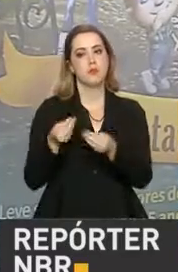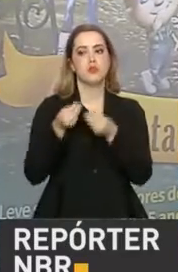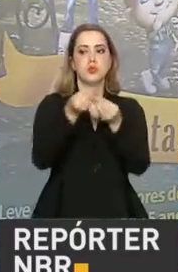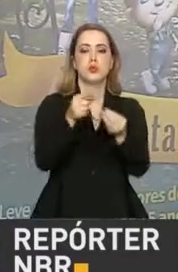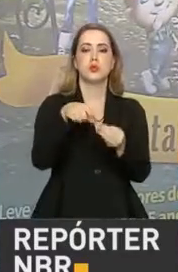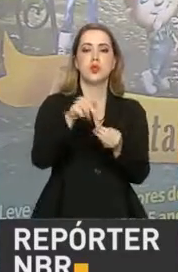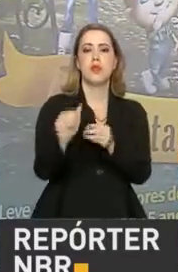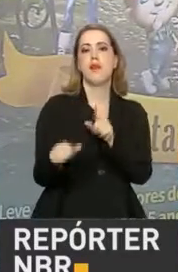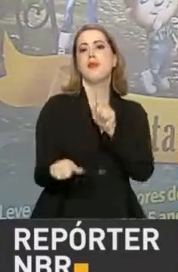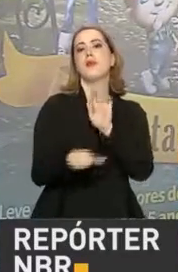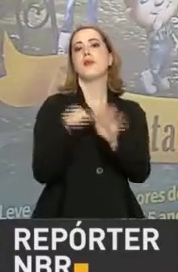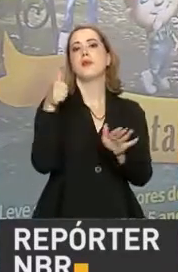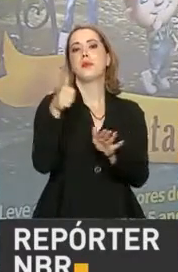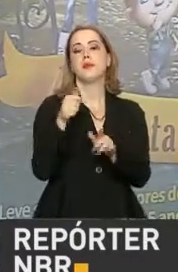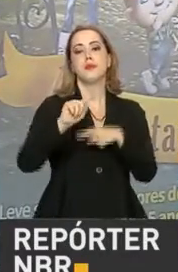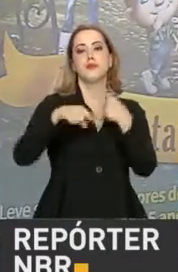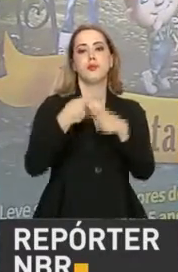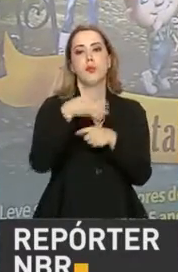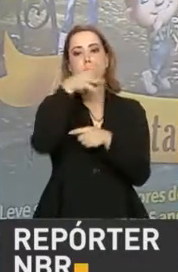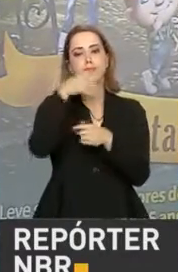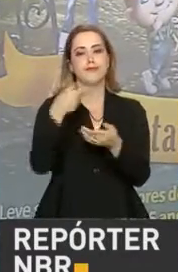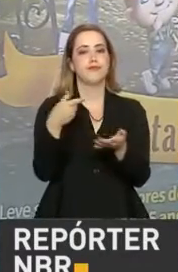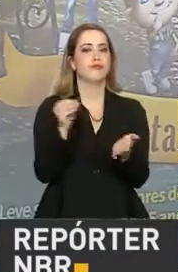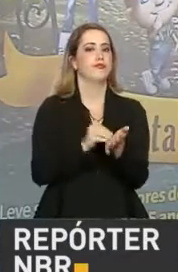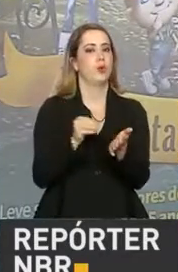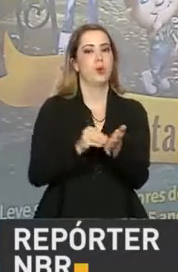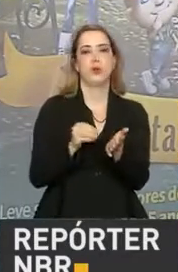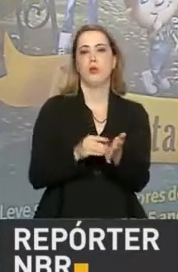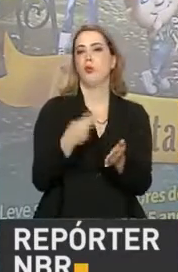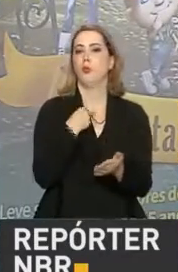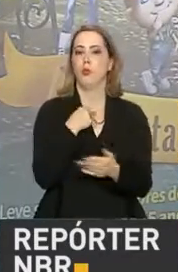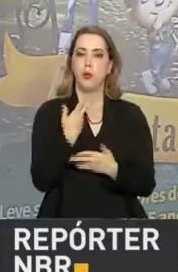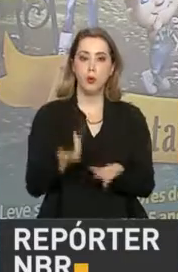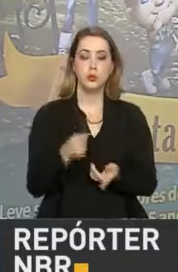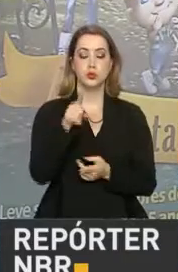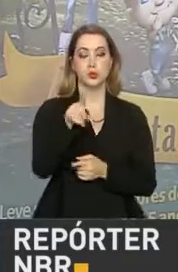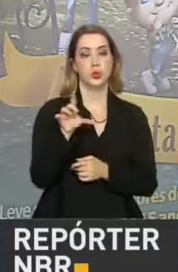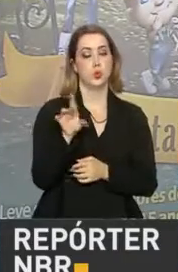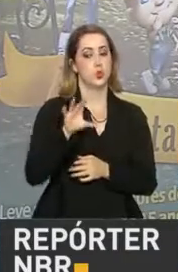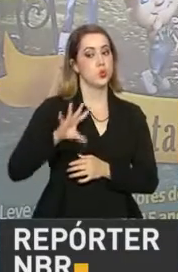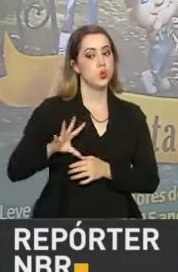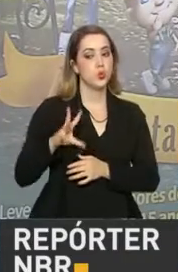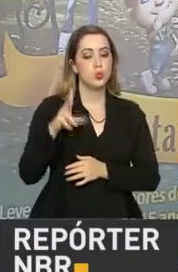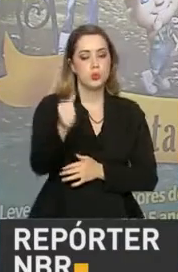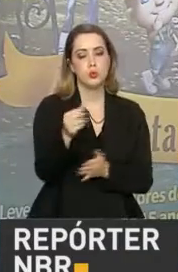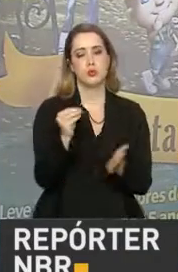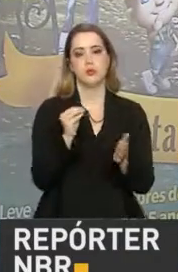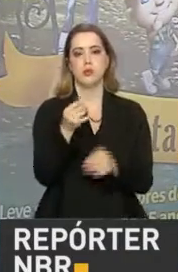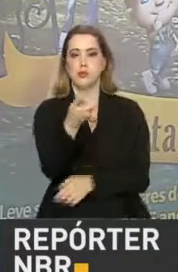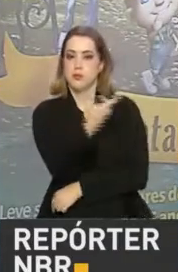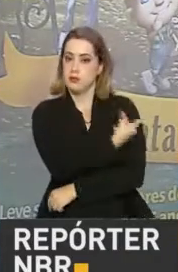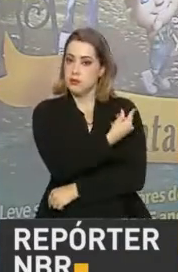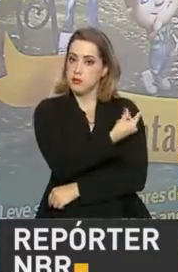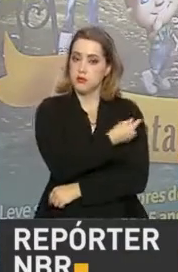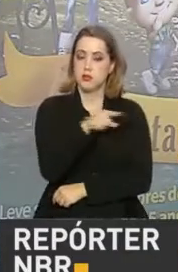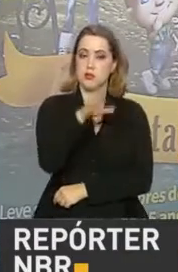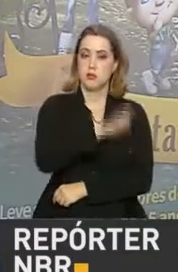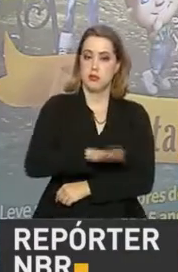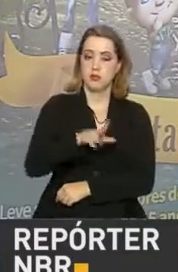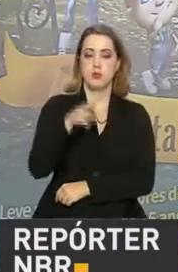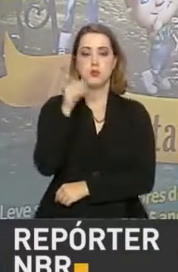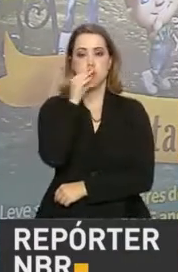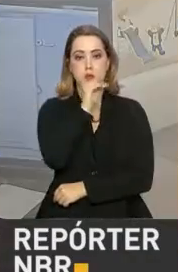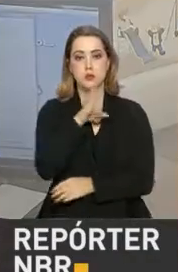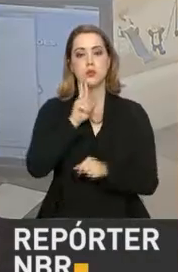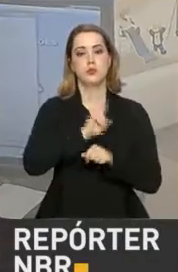e não completa o esquema vacinal então isso é importante deixar claro só com o esquema completo é que a criança o adolescente estará